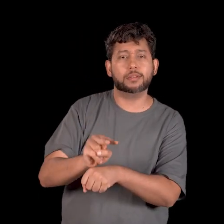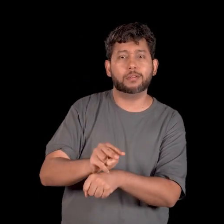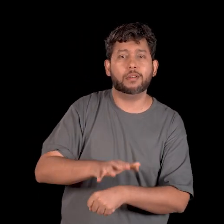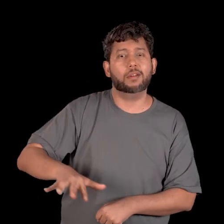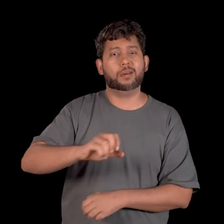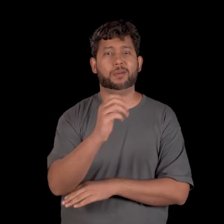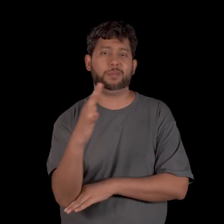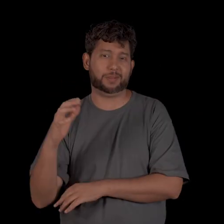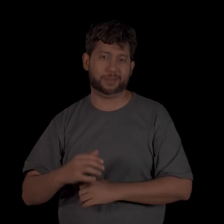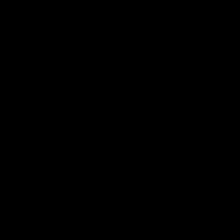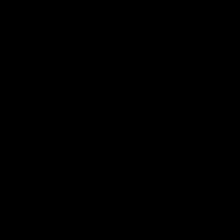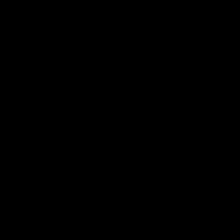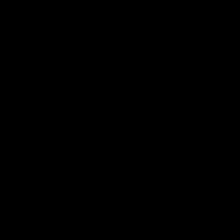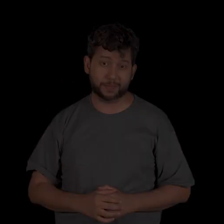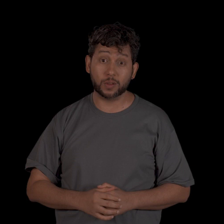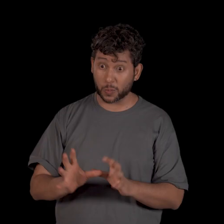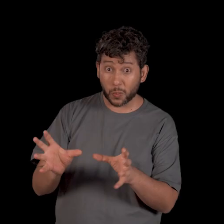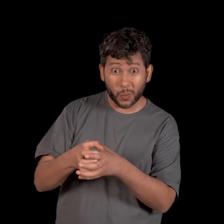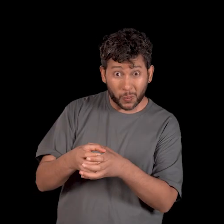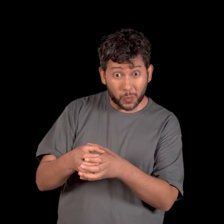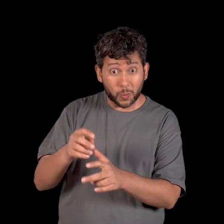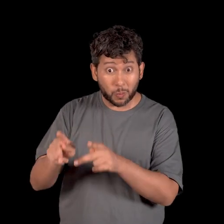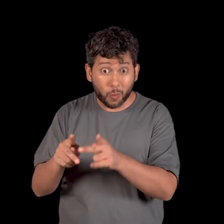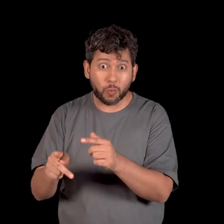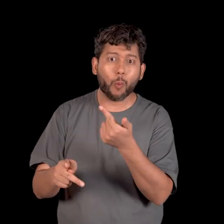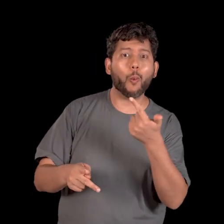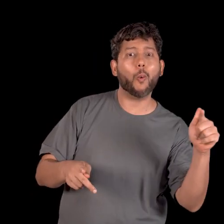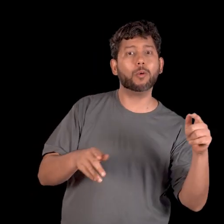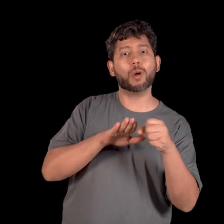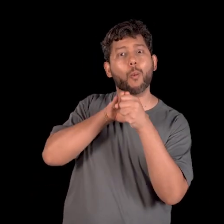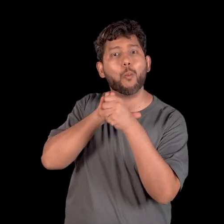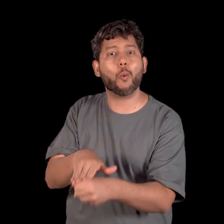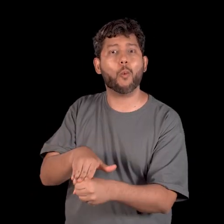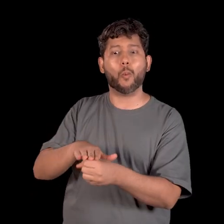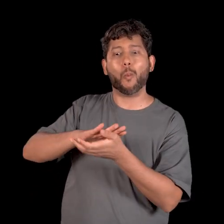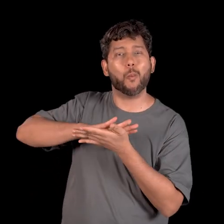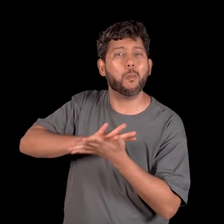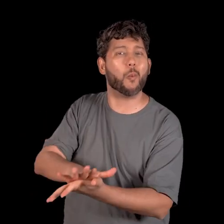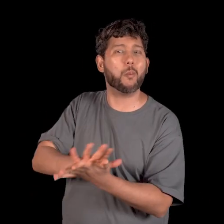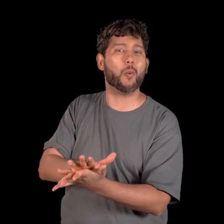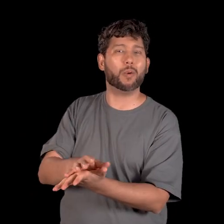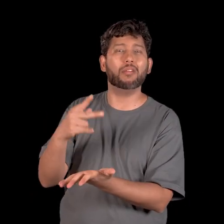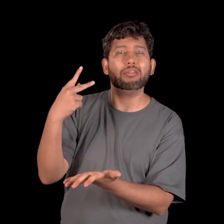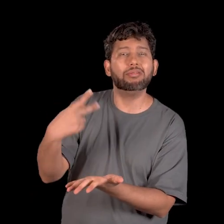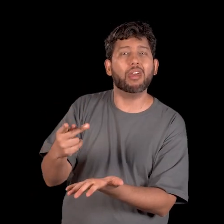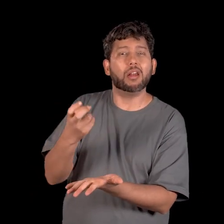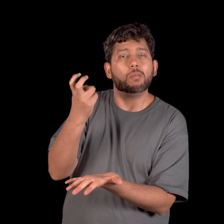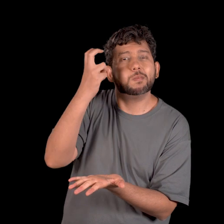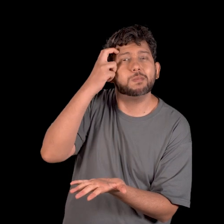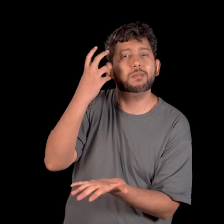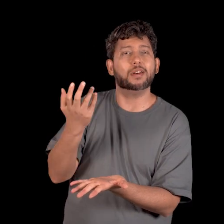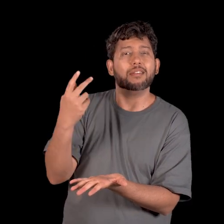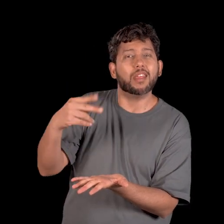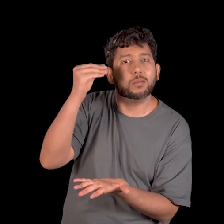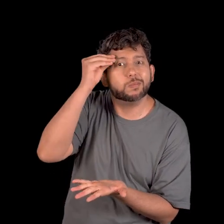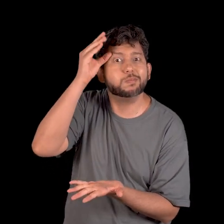pela preservação do meio ambiente. Muitos desses povos foram exterminados, ou quase, e tiveram suas culturas e seus